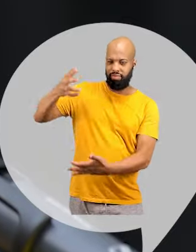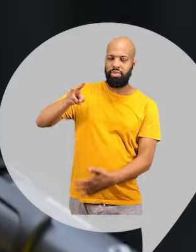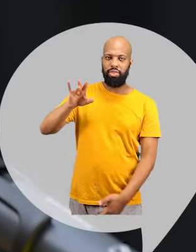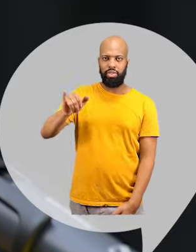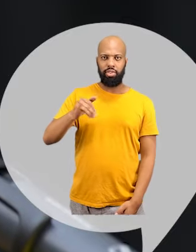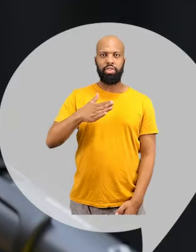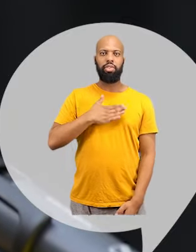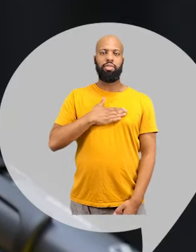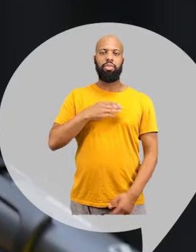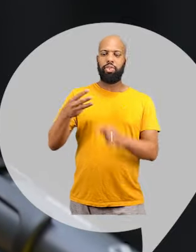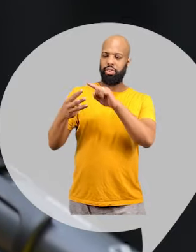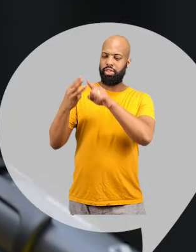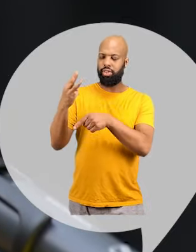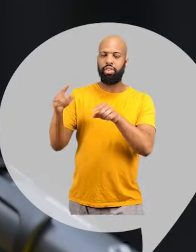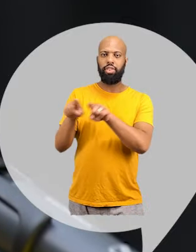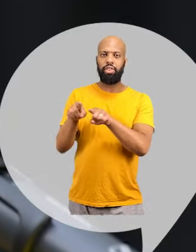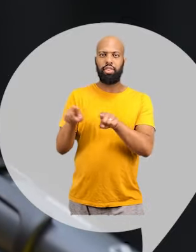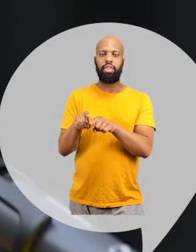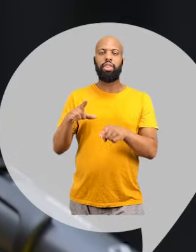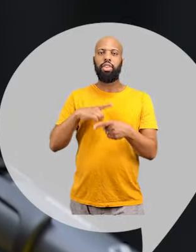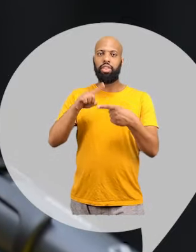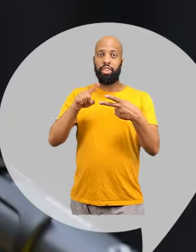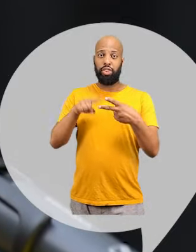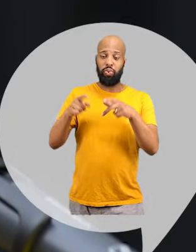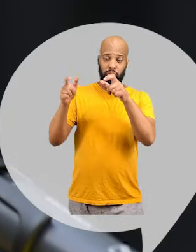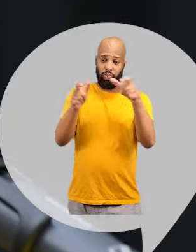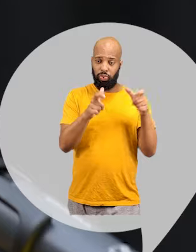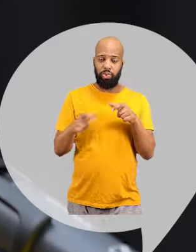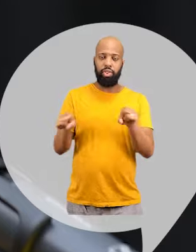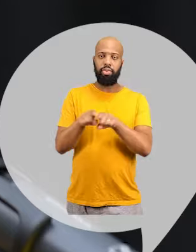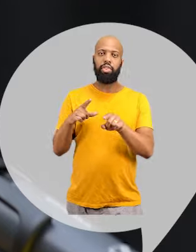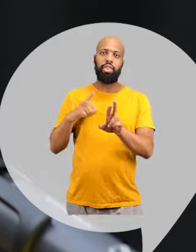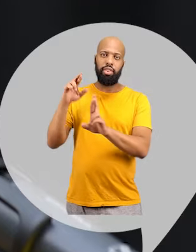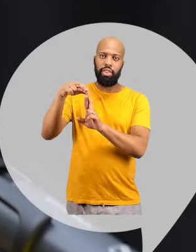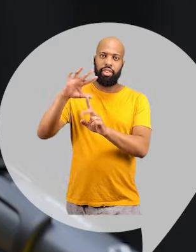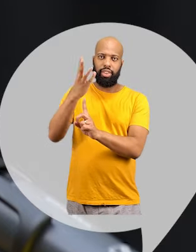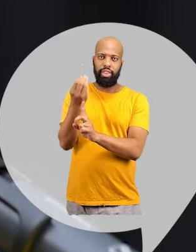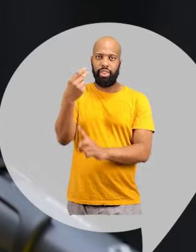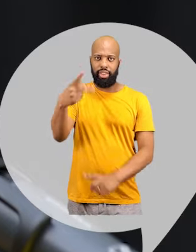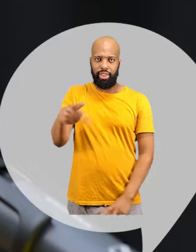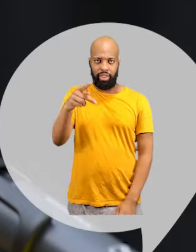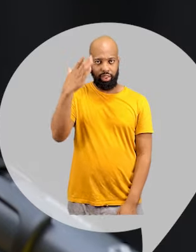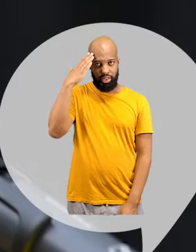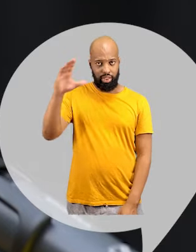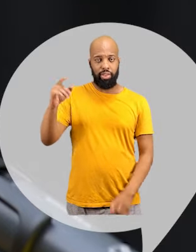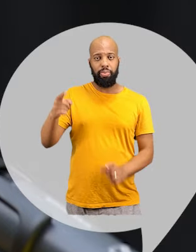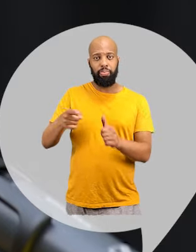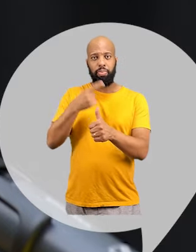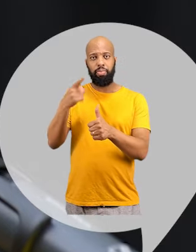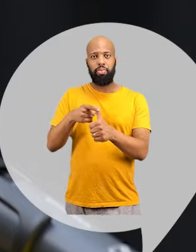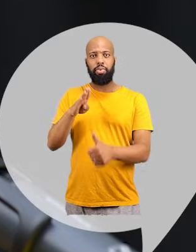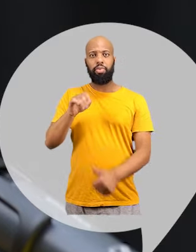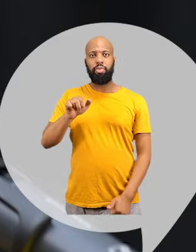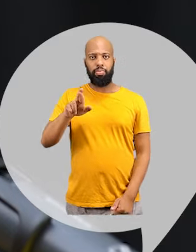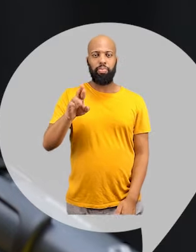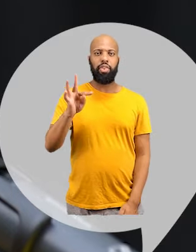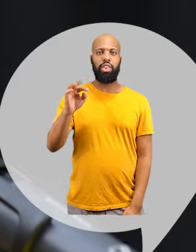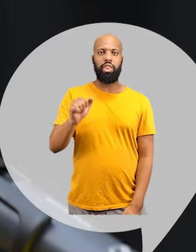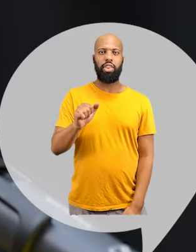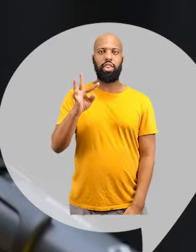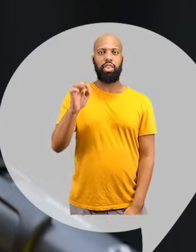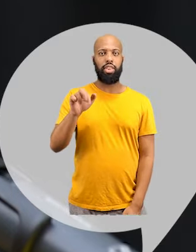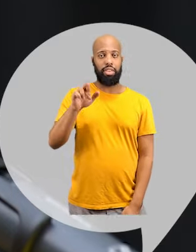ou do meu trio é duas indicações de lugares que remetem a arte aqui em Curitiba o primeiro de tudo é o bar do tatara